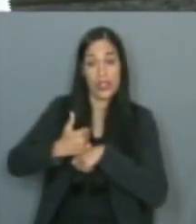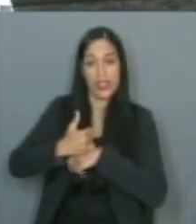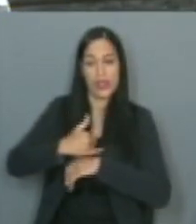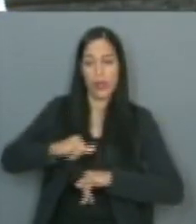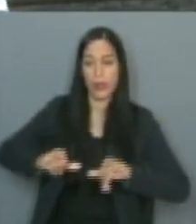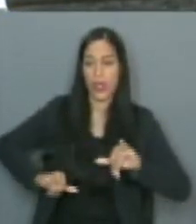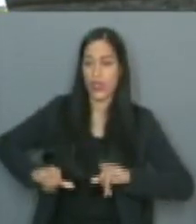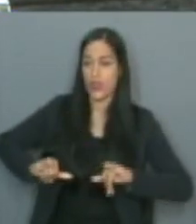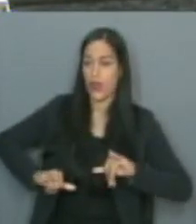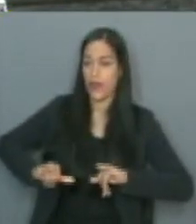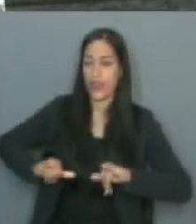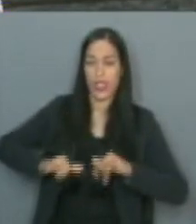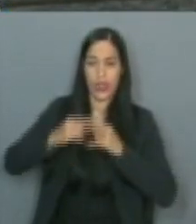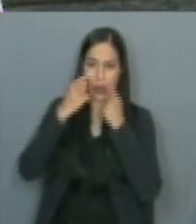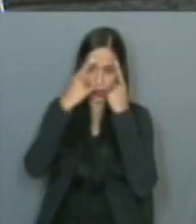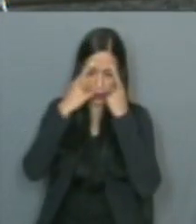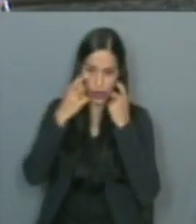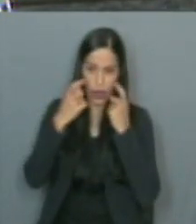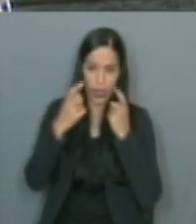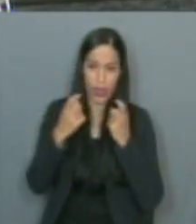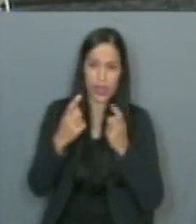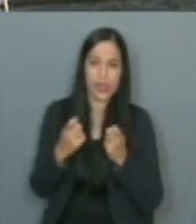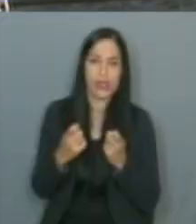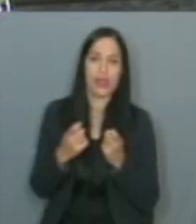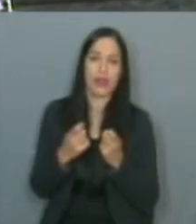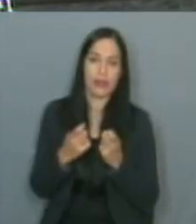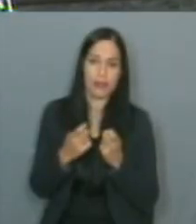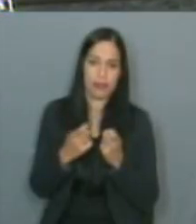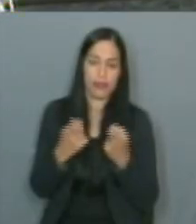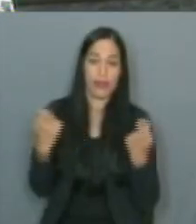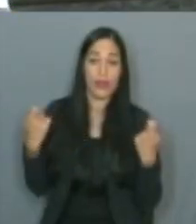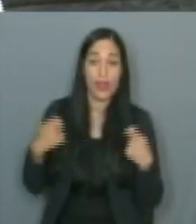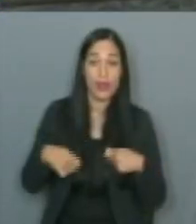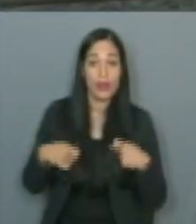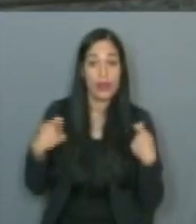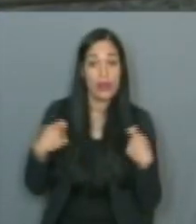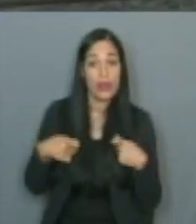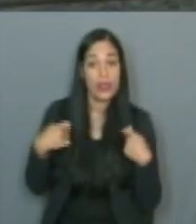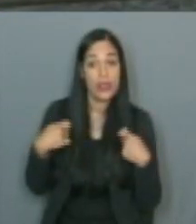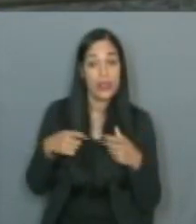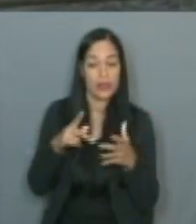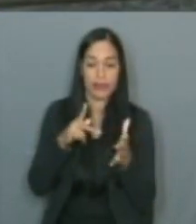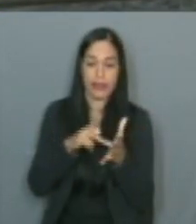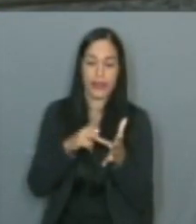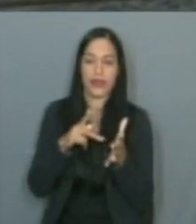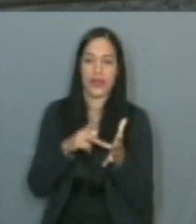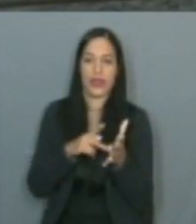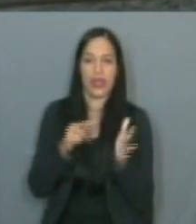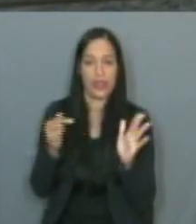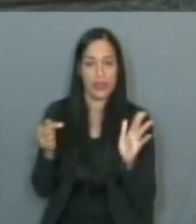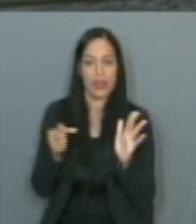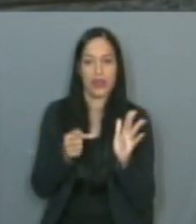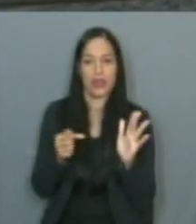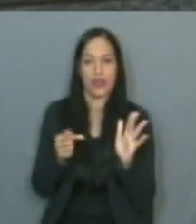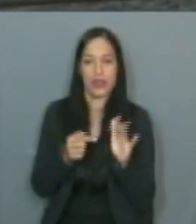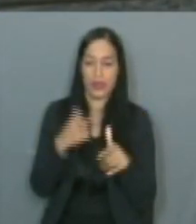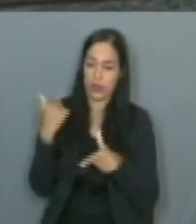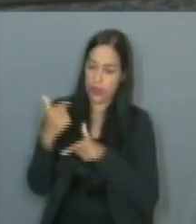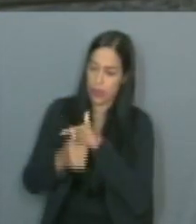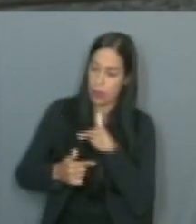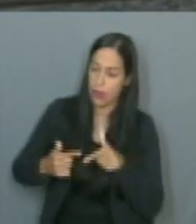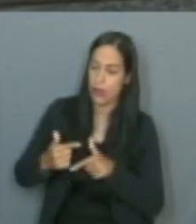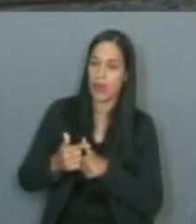sofreram toda sorte de violência e precisam de verdade de um emprego, de